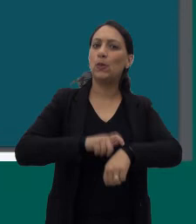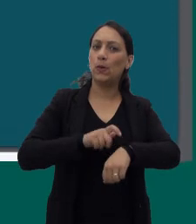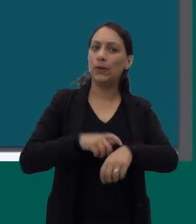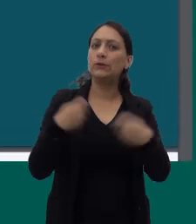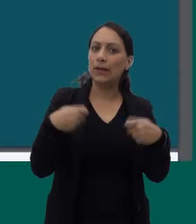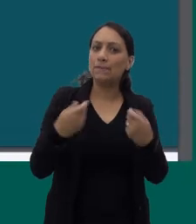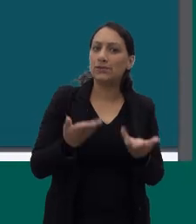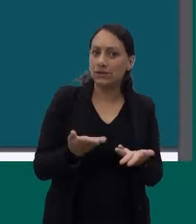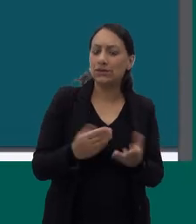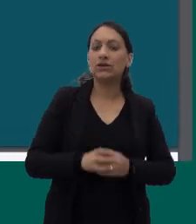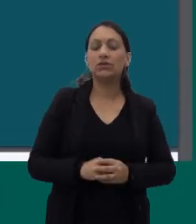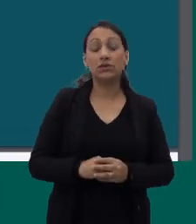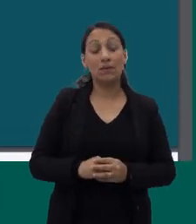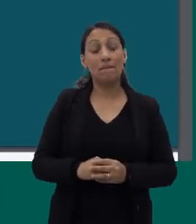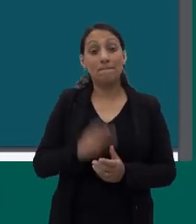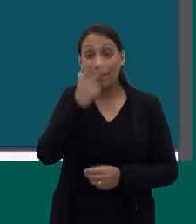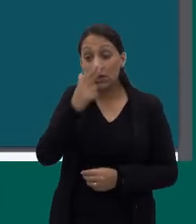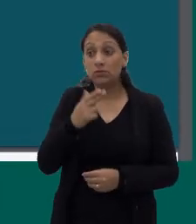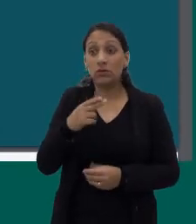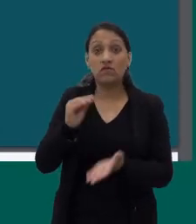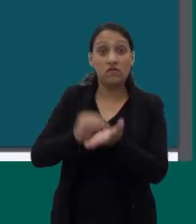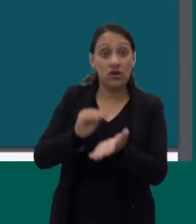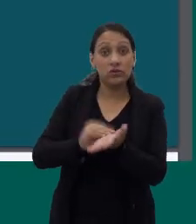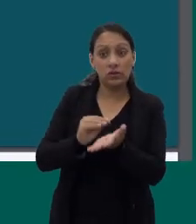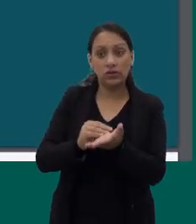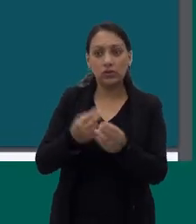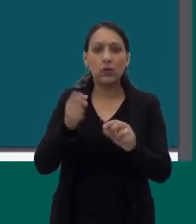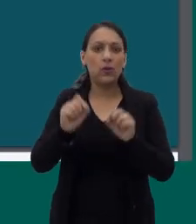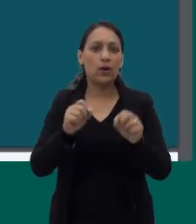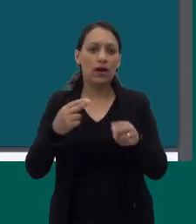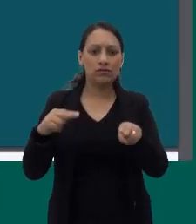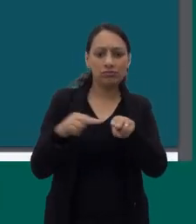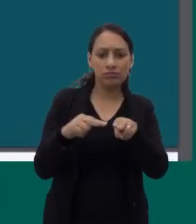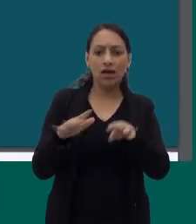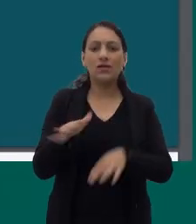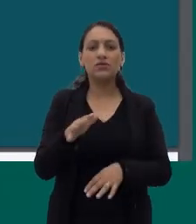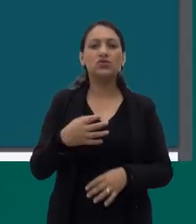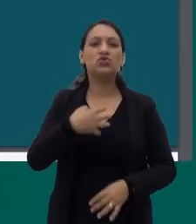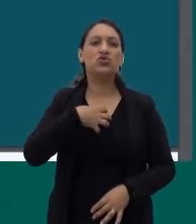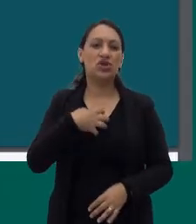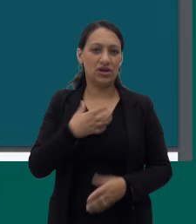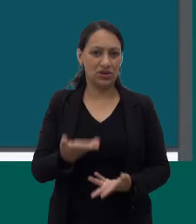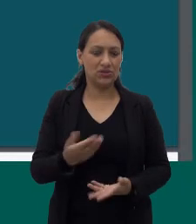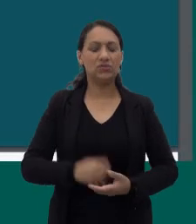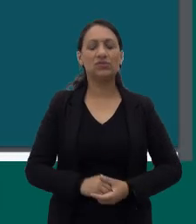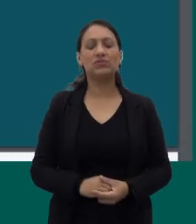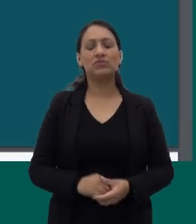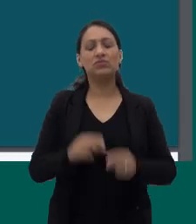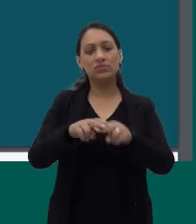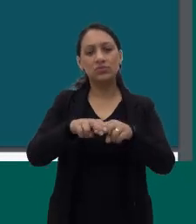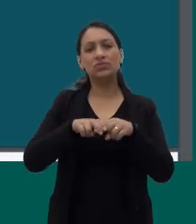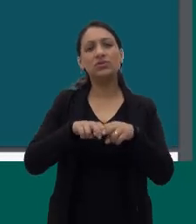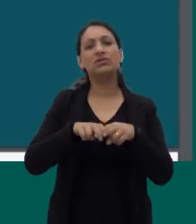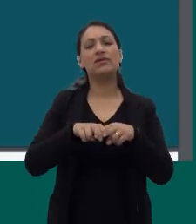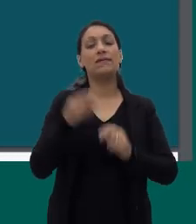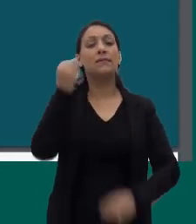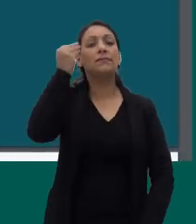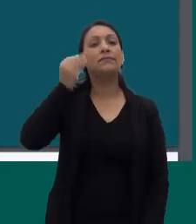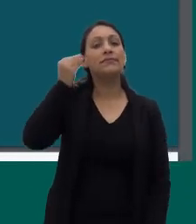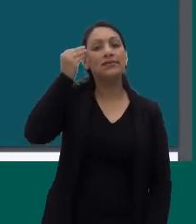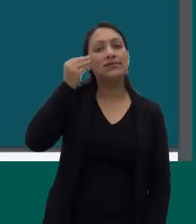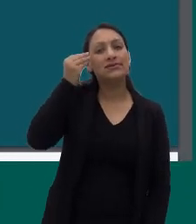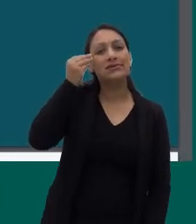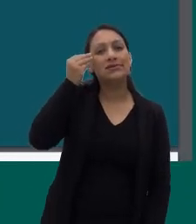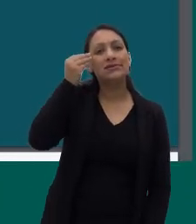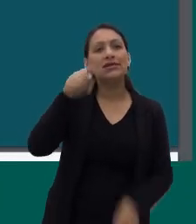Embora a ausência da peça seja ansiogênico também. Né? Por isso, aquela experiência